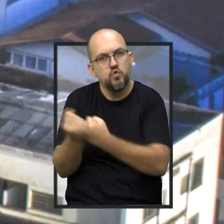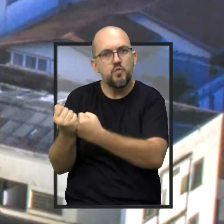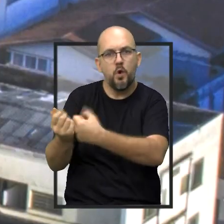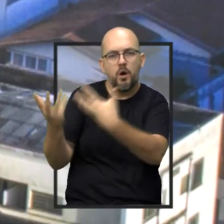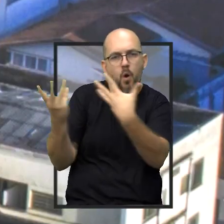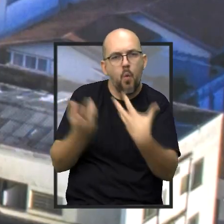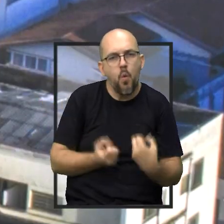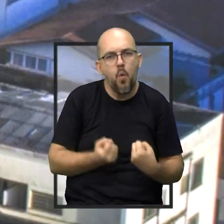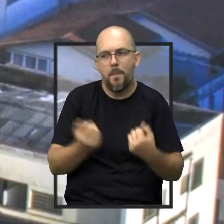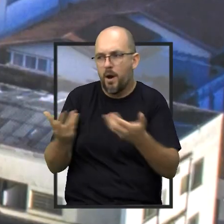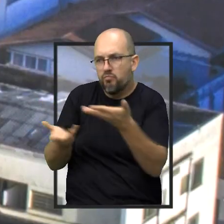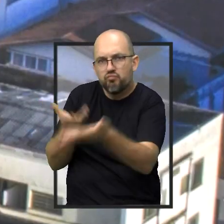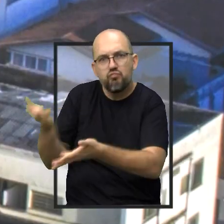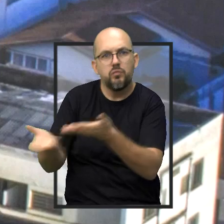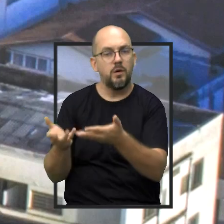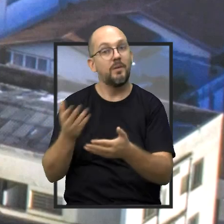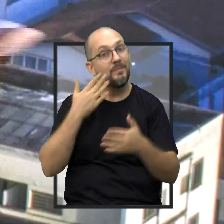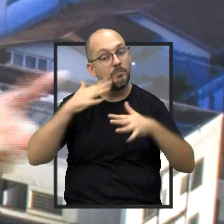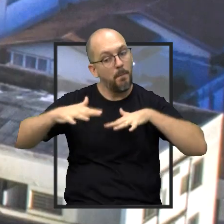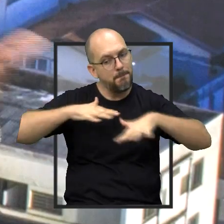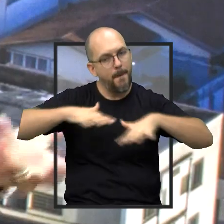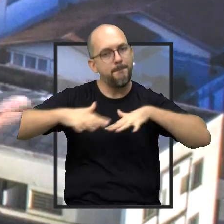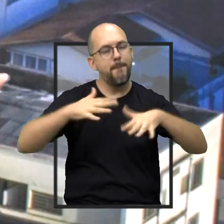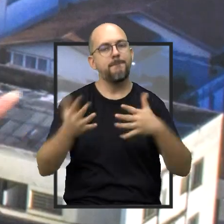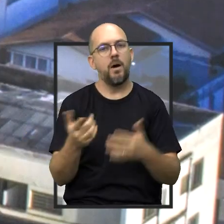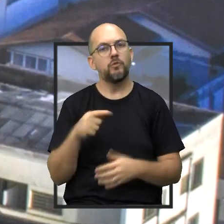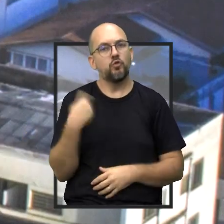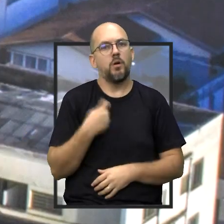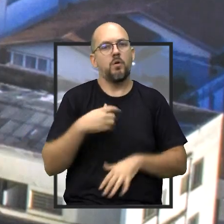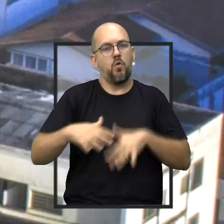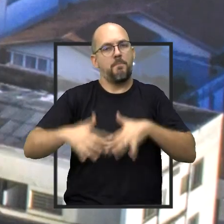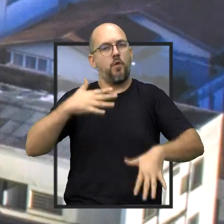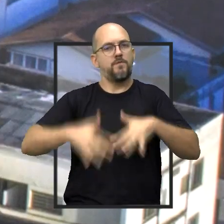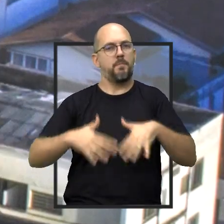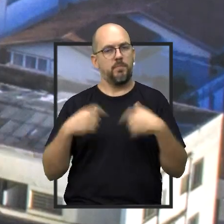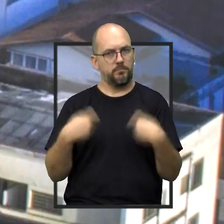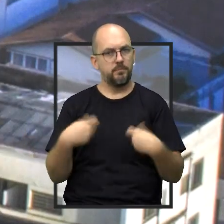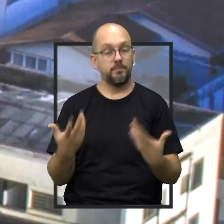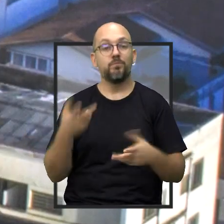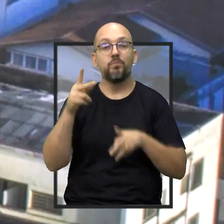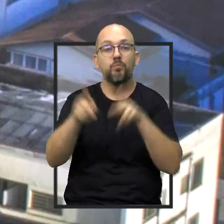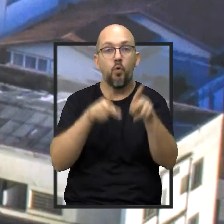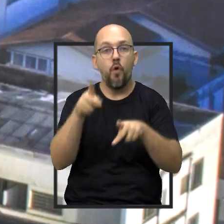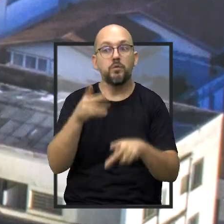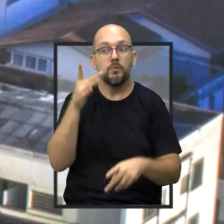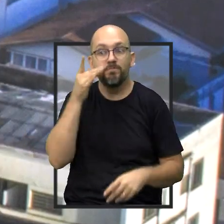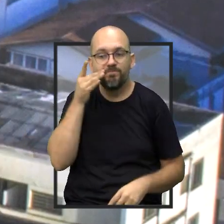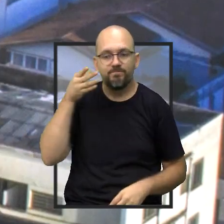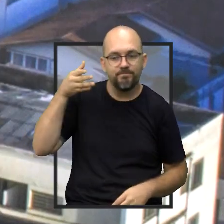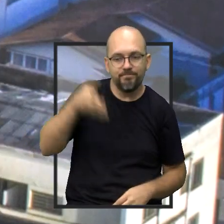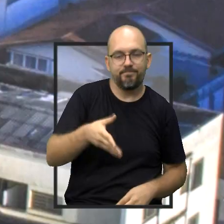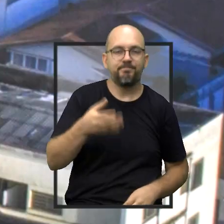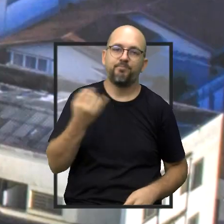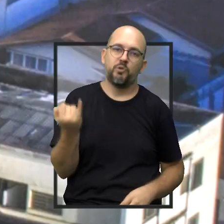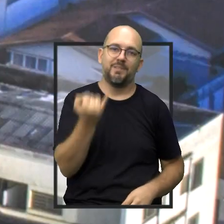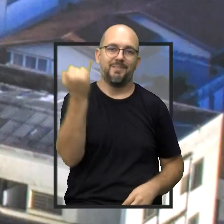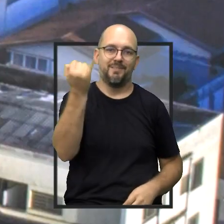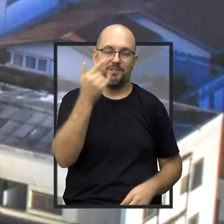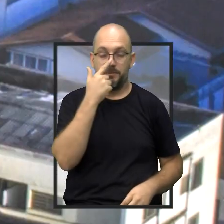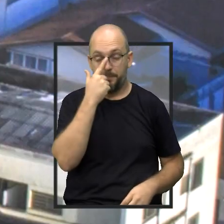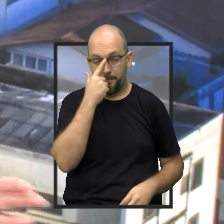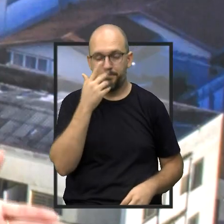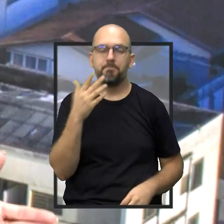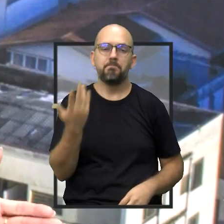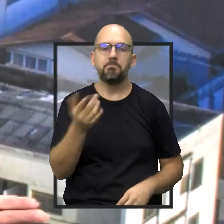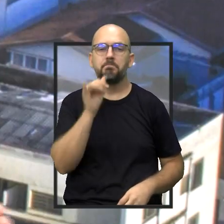suporte adequado. A gente precisa se mobilizar, a gente precisa se movimentar, e a população precisa participar de tudo isso.